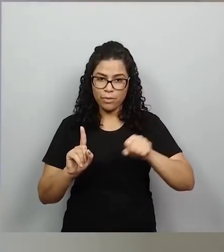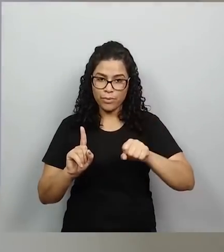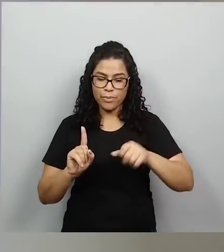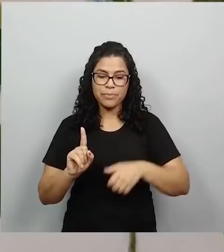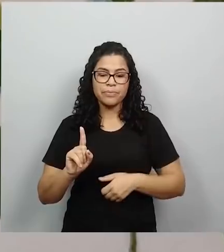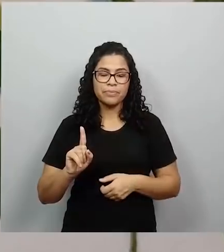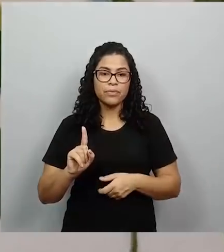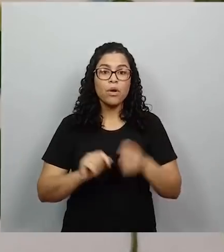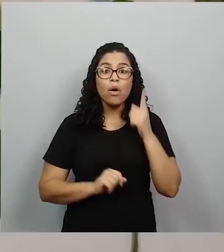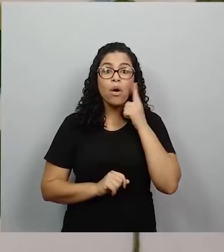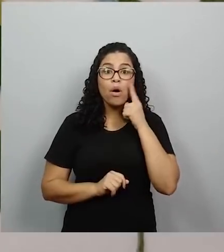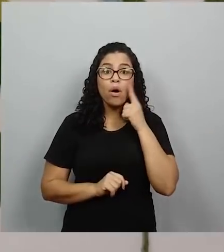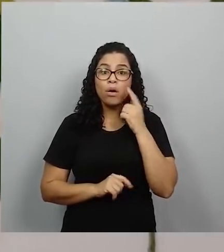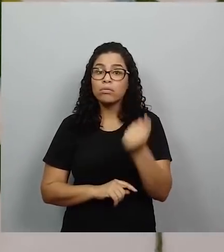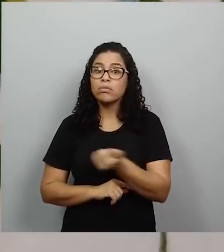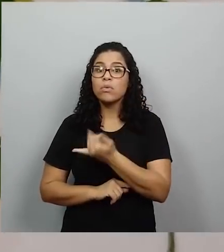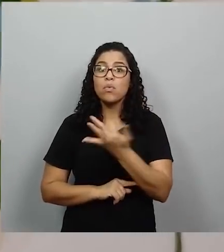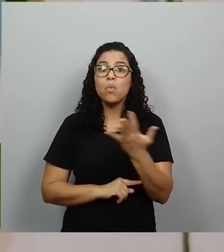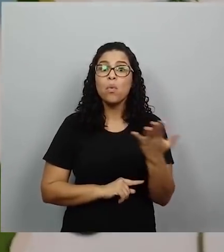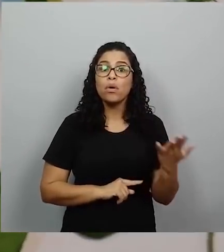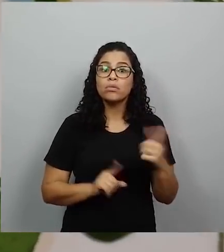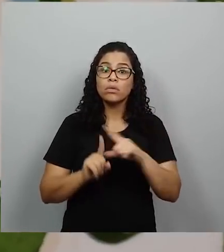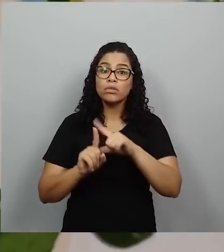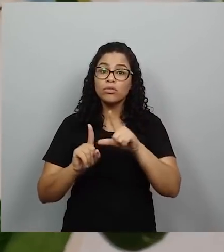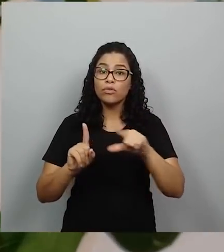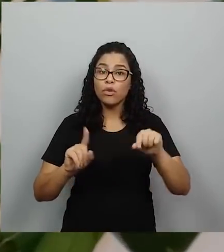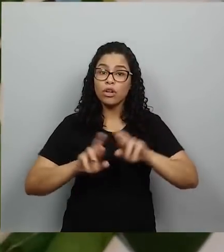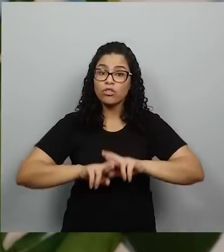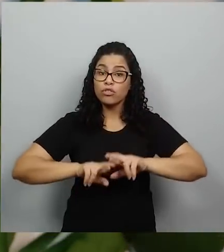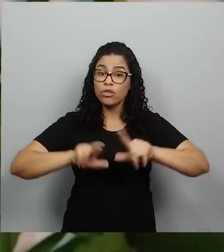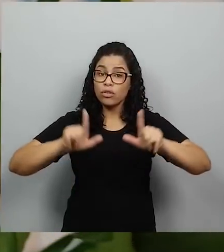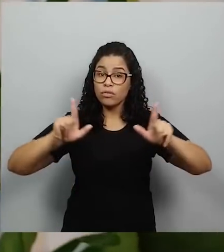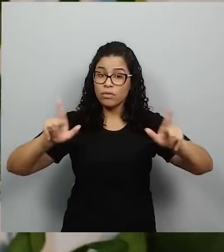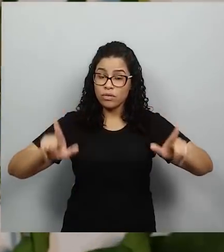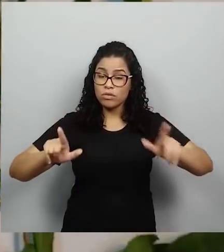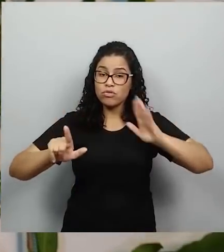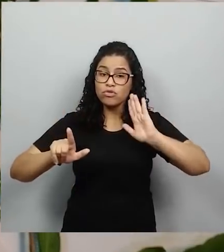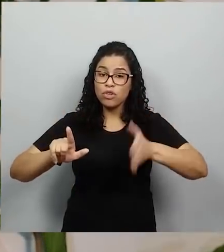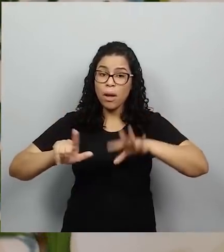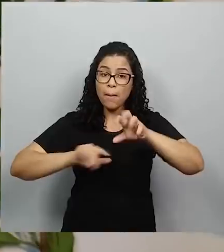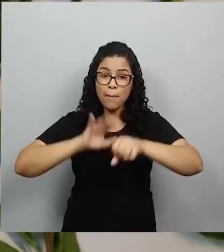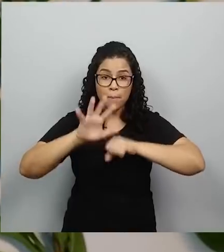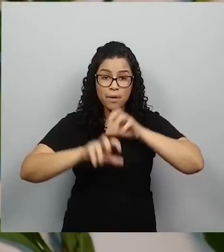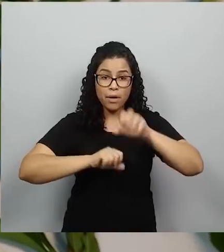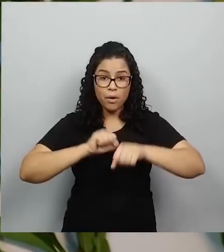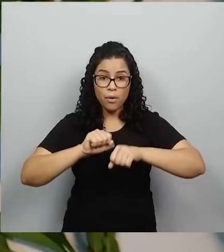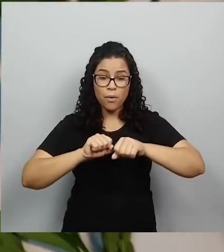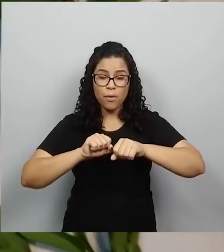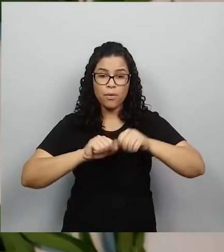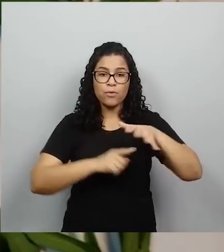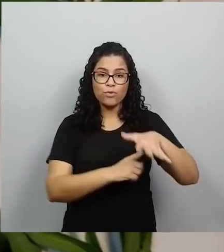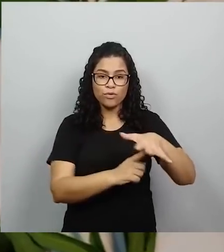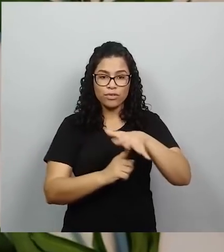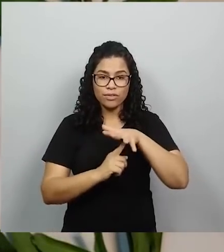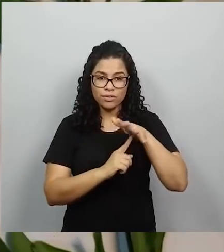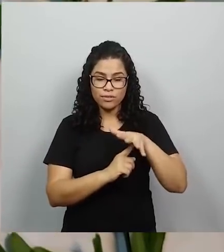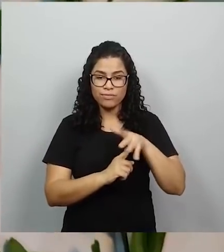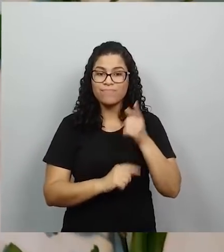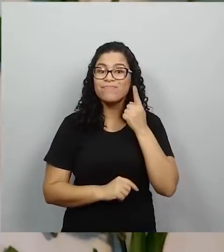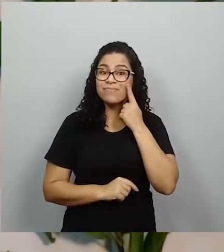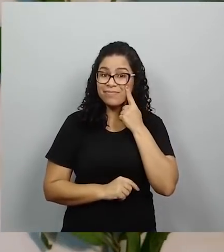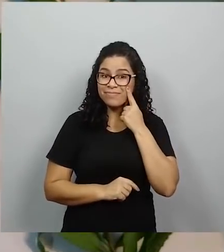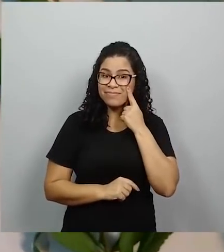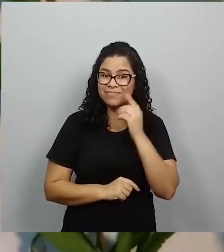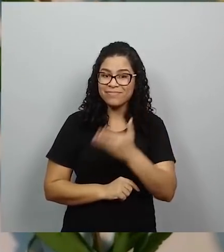coletamos. Olha só quantas folhas diferentes nós coletamos em nosso jardim. Viram